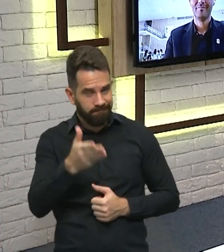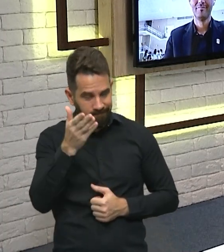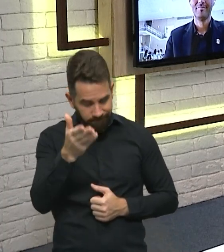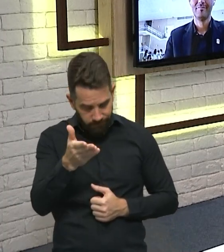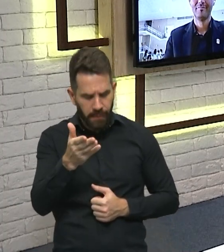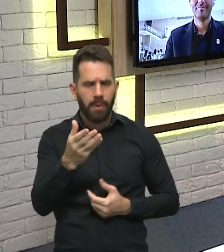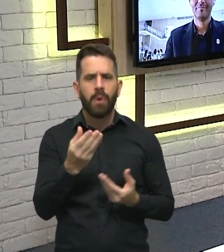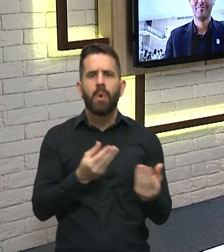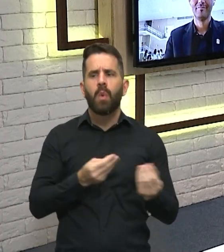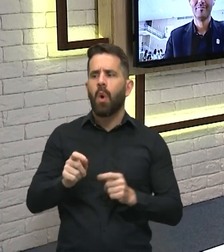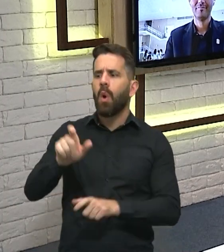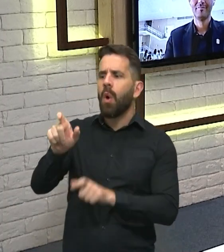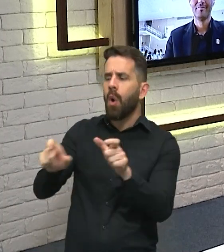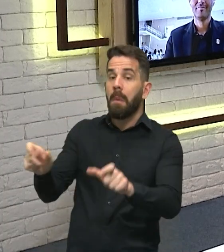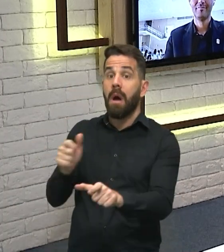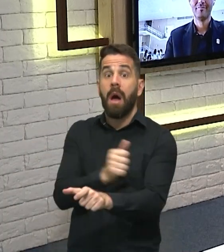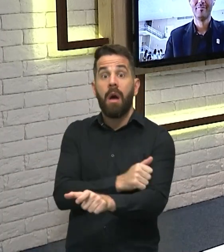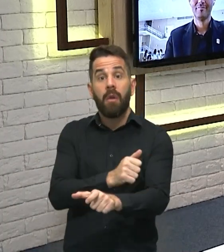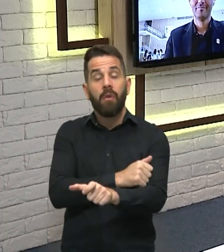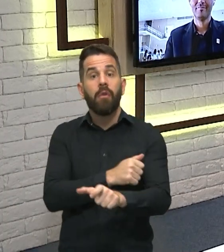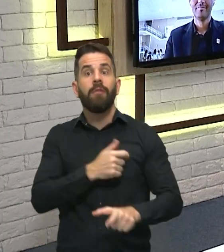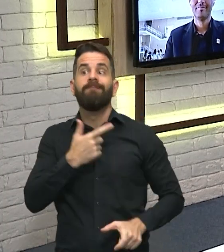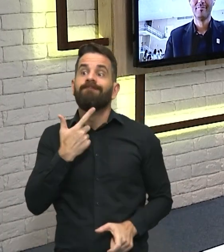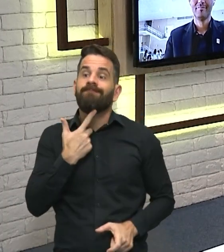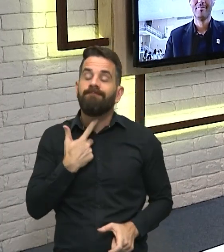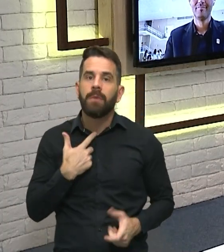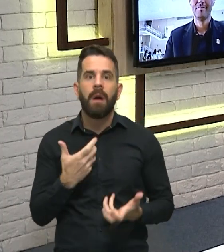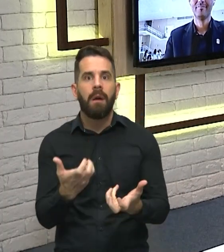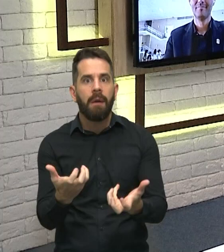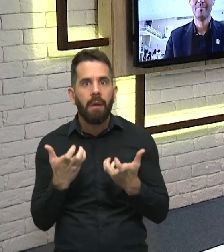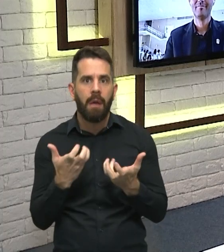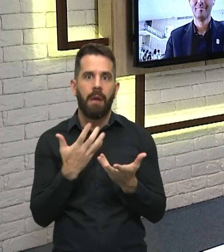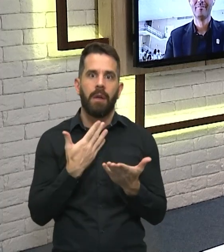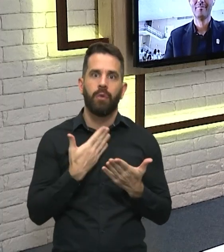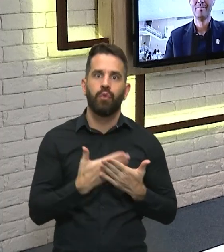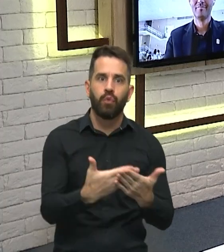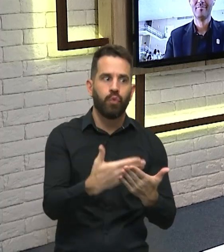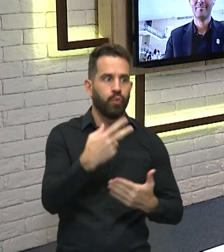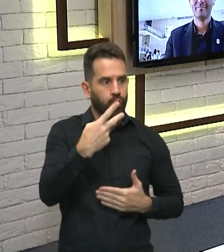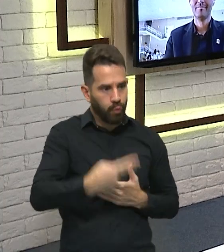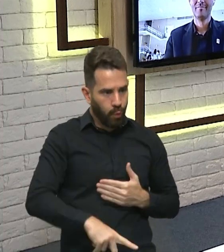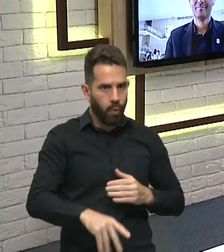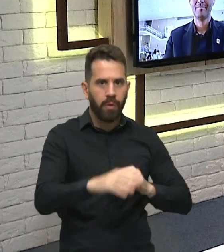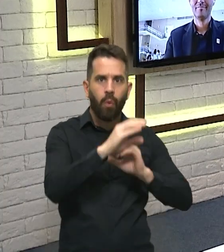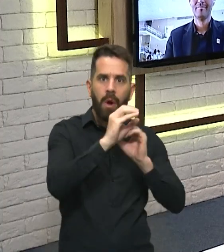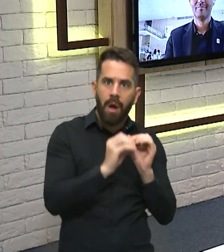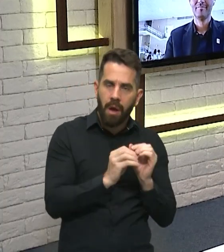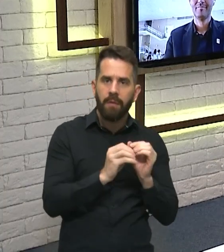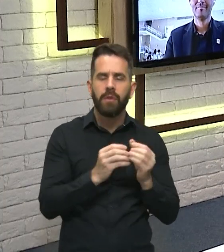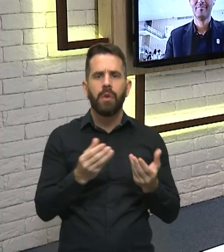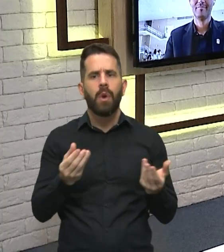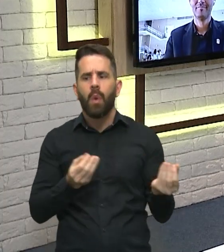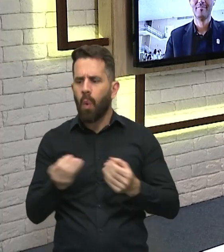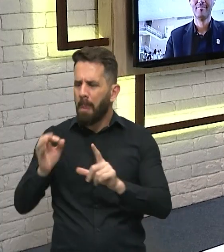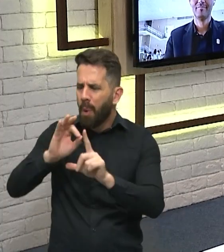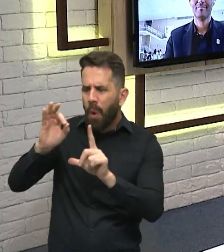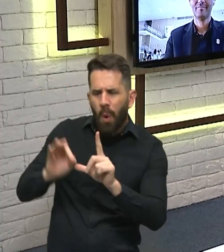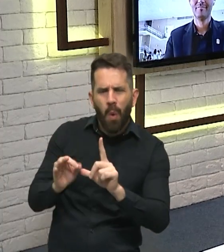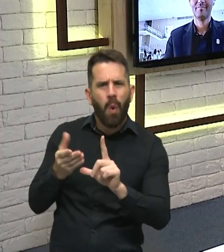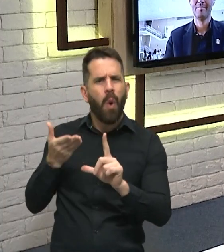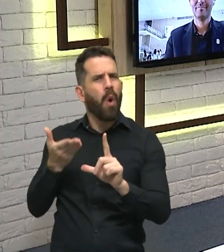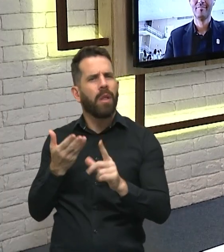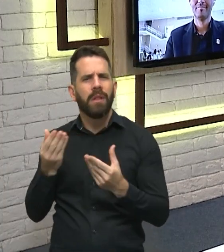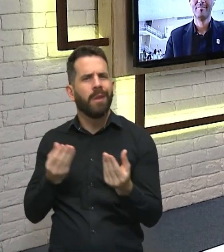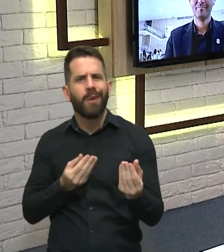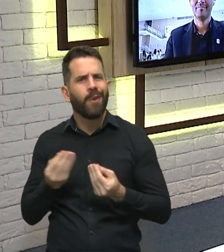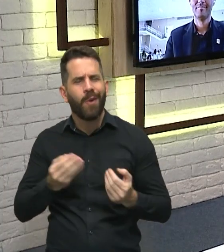que chega, que tem vontade, na verdade, de vir para a Universidade Federal, ele pode contar com esse sistema de cotas. Seja